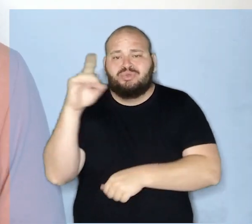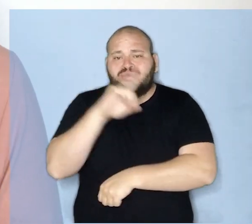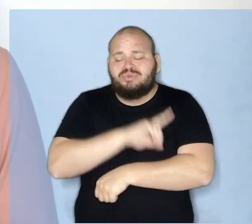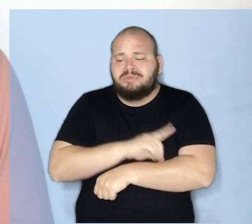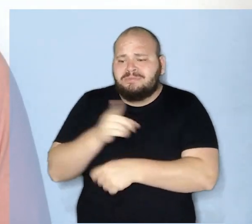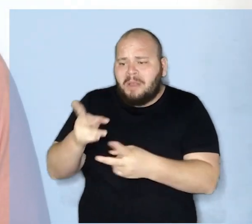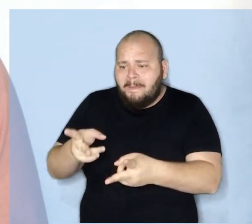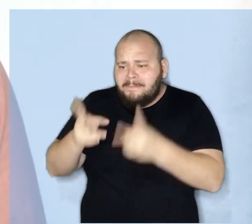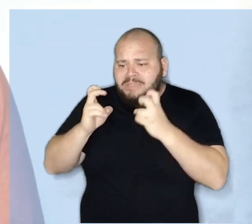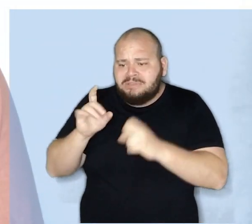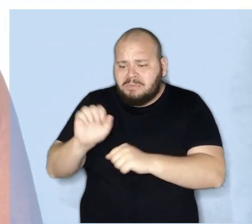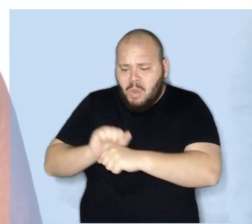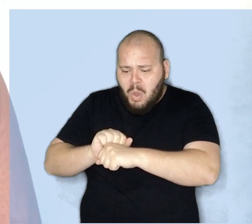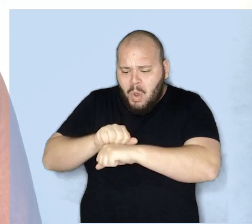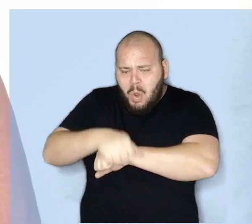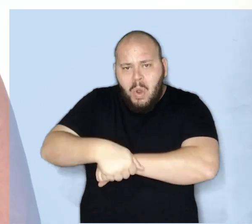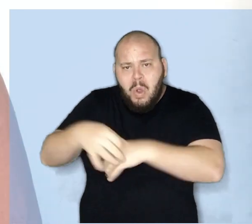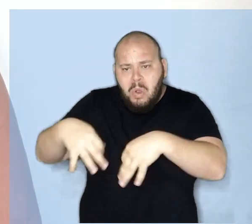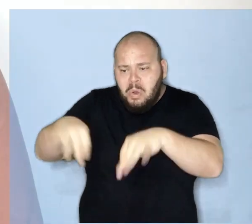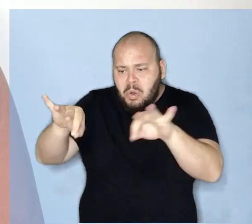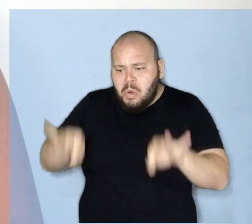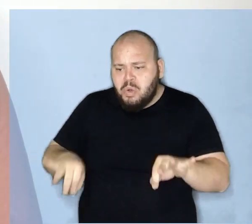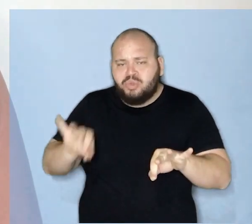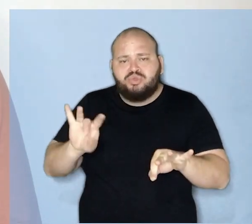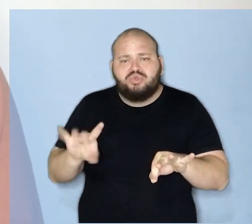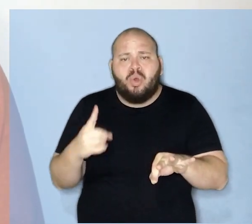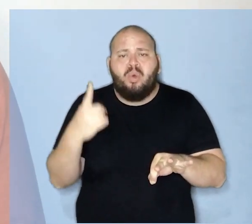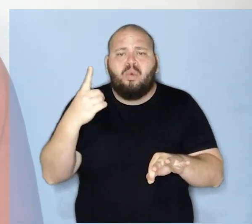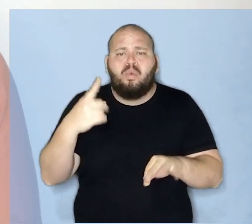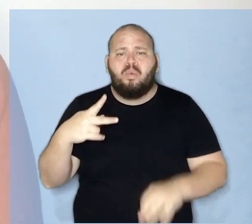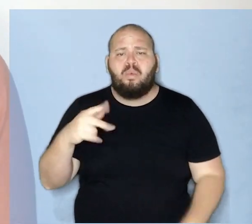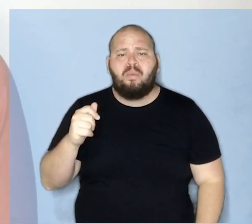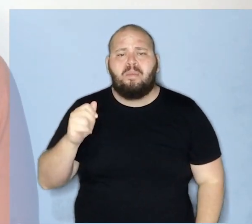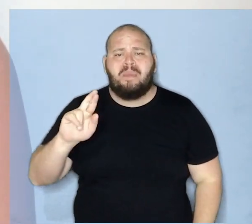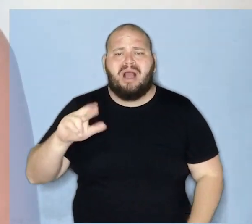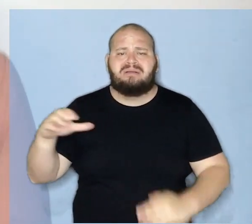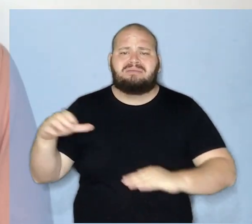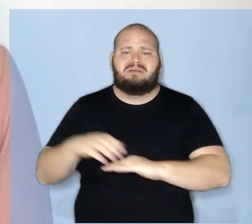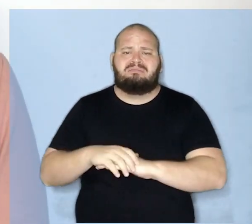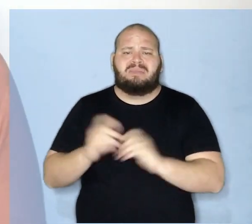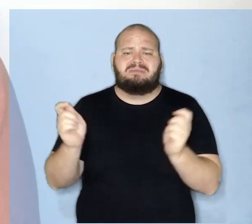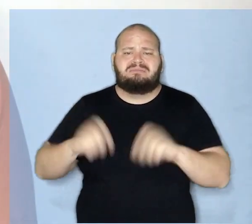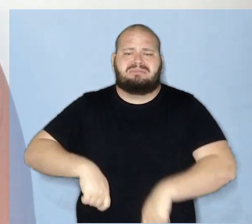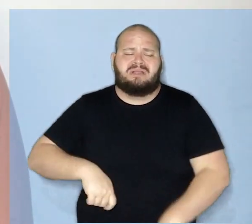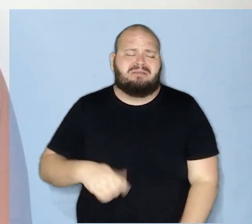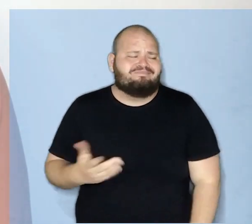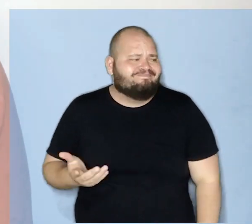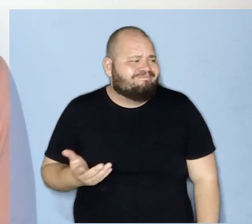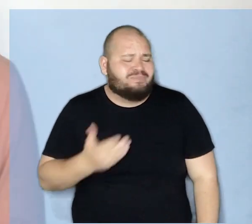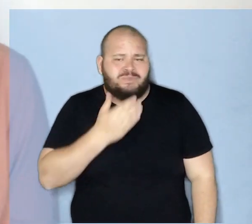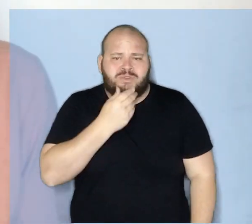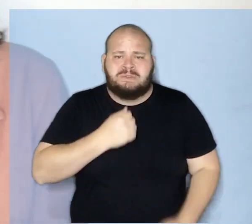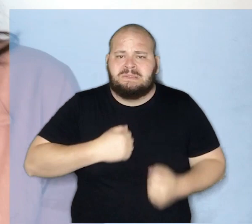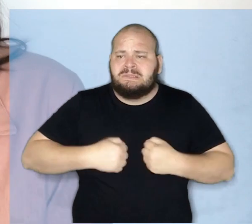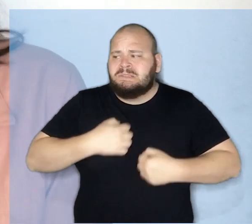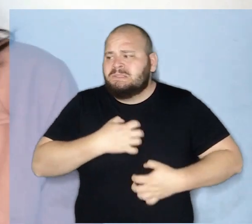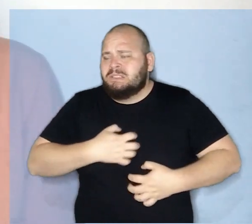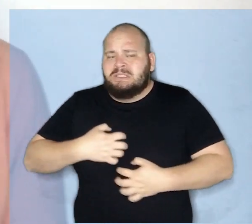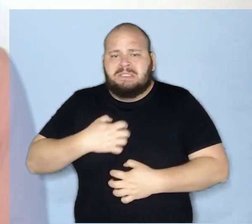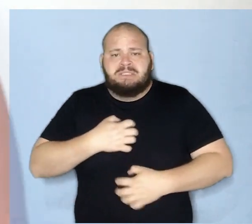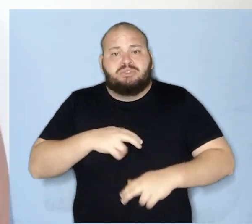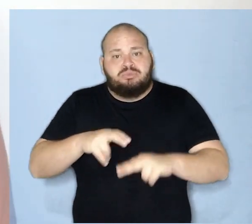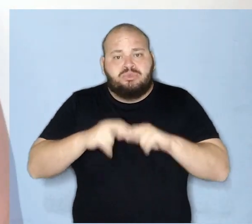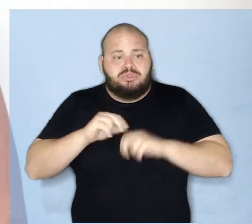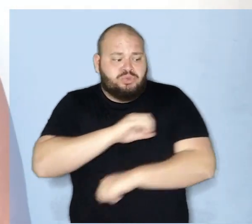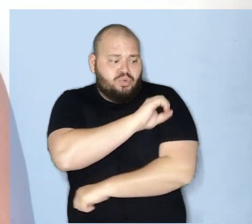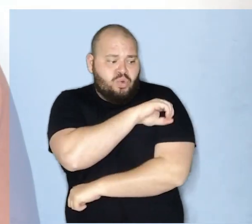couro para um par de sapatos. Isso deixou ele bem apreensivo. Então, ele foi para a oficina, cortou o